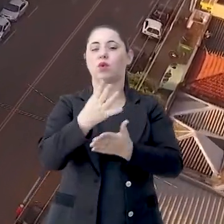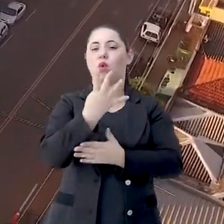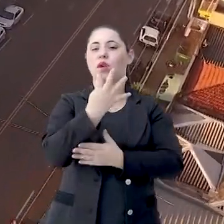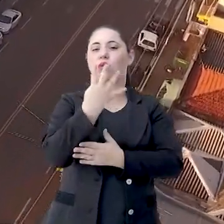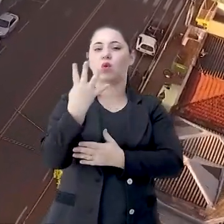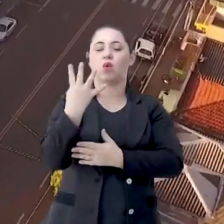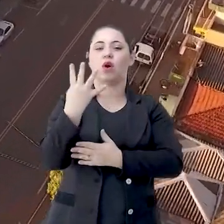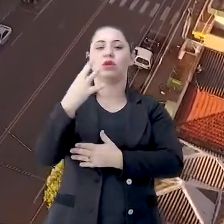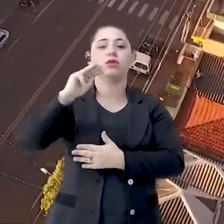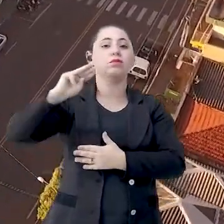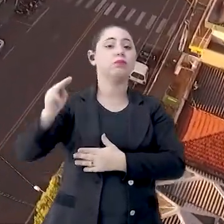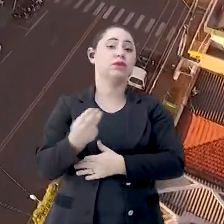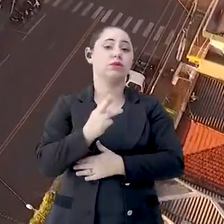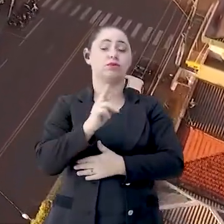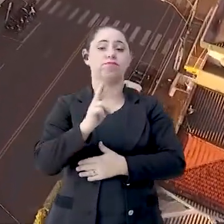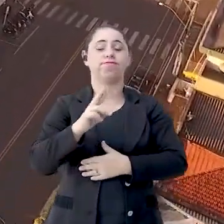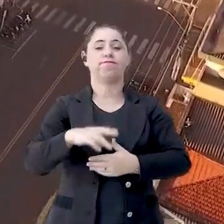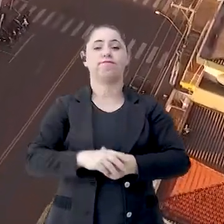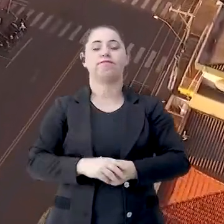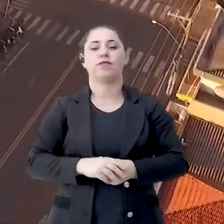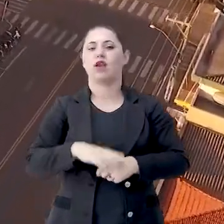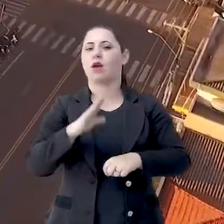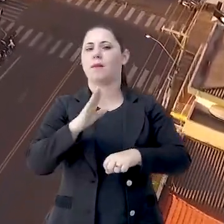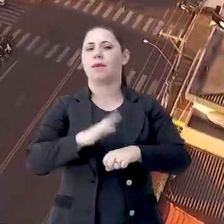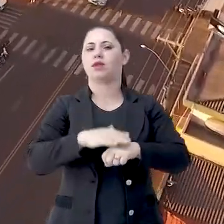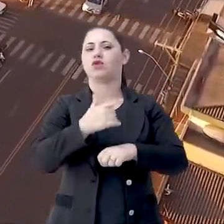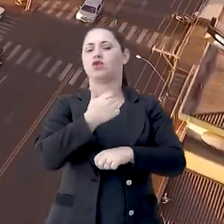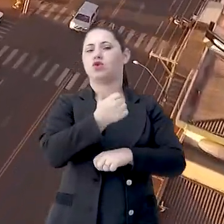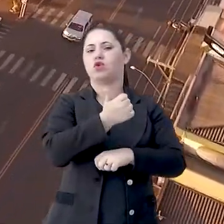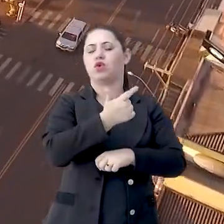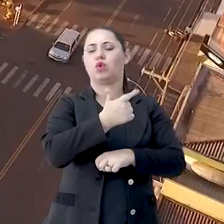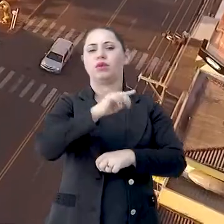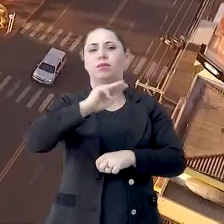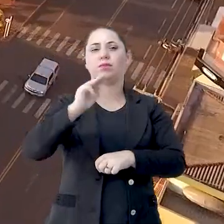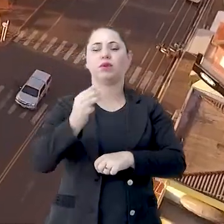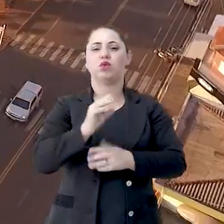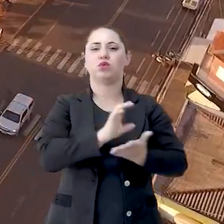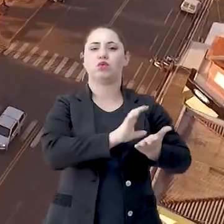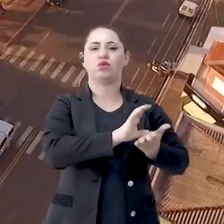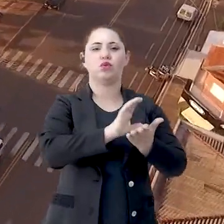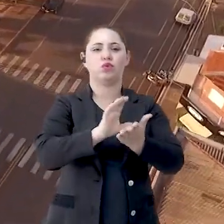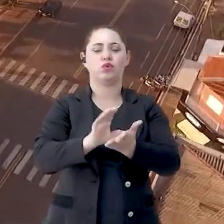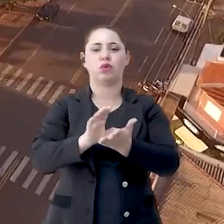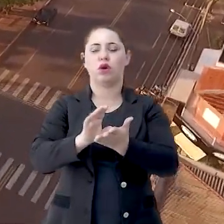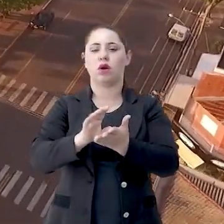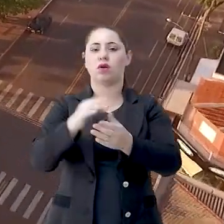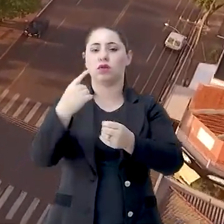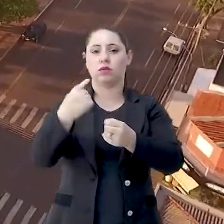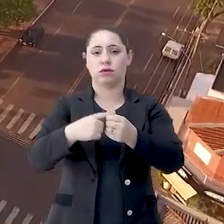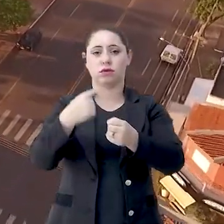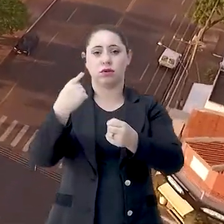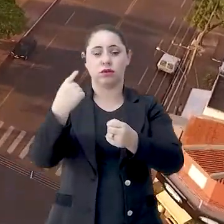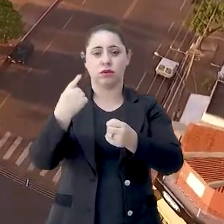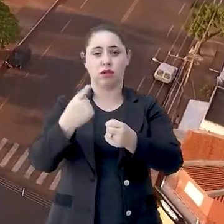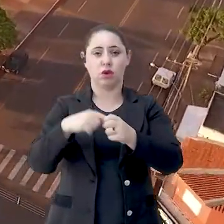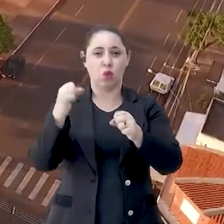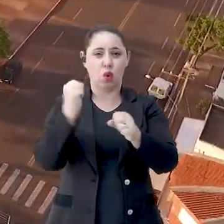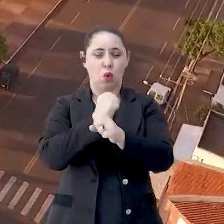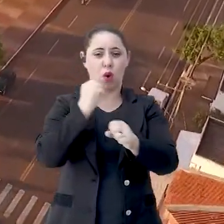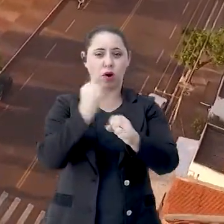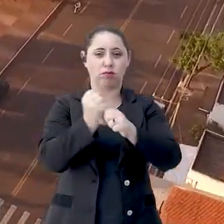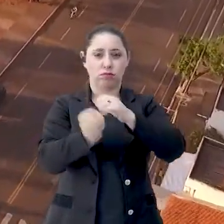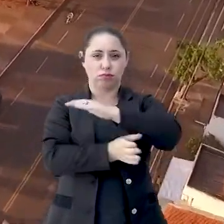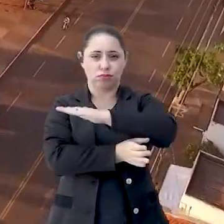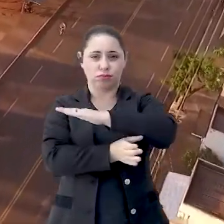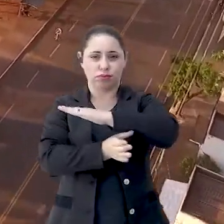sendo executadas, com investimento de 44 milhões. Com mais de 12 milhões de